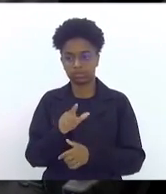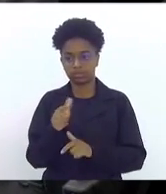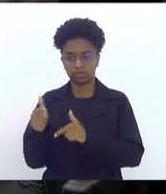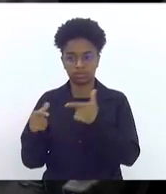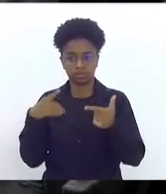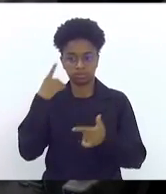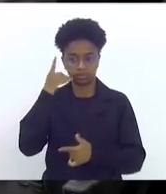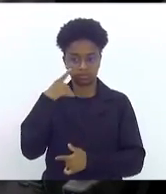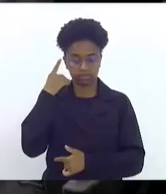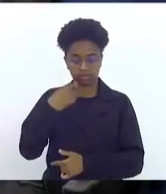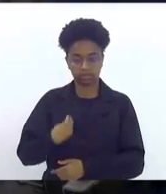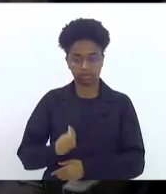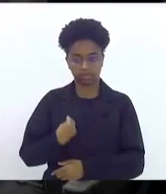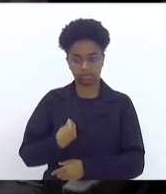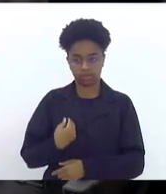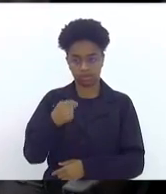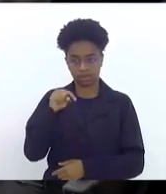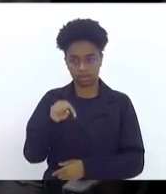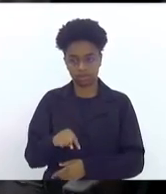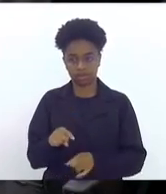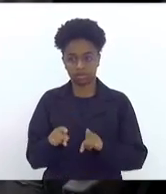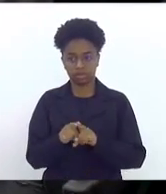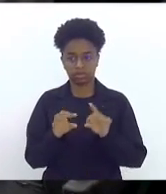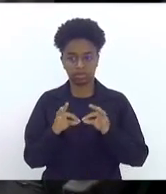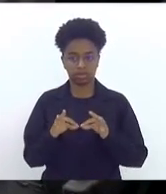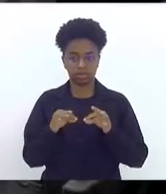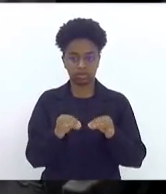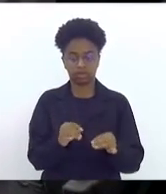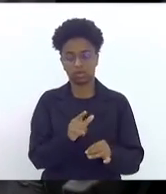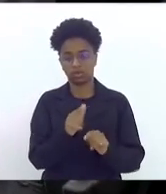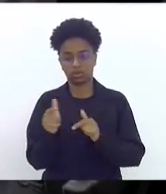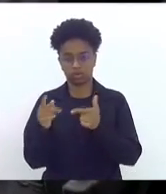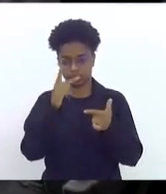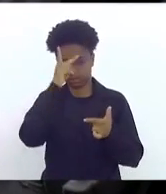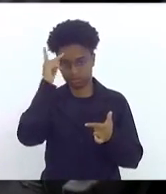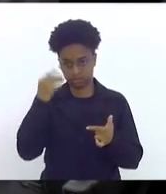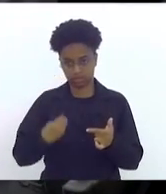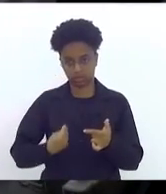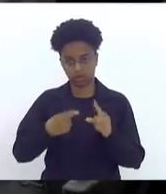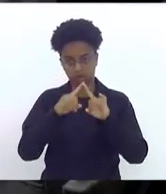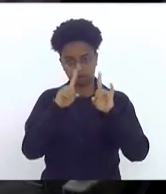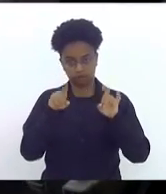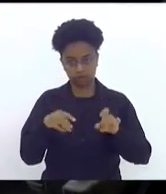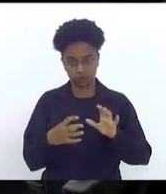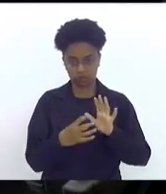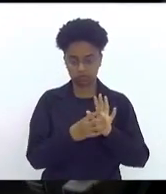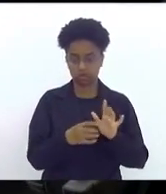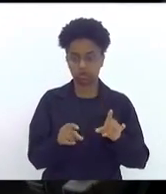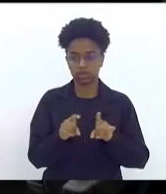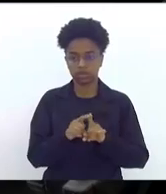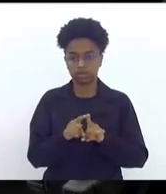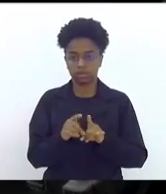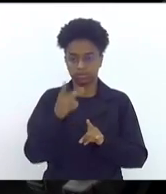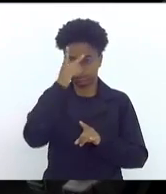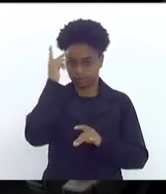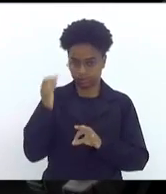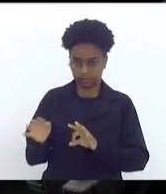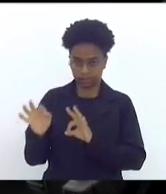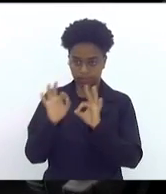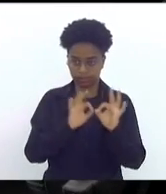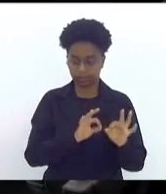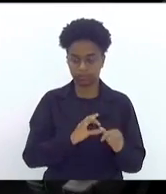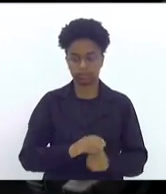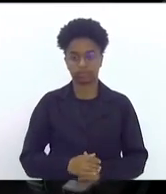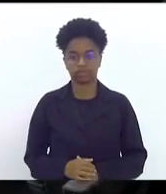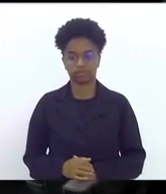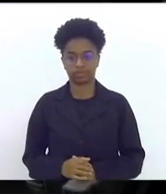demais deputadas presentes, todos os outros presentes aqui, servidores, funcionários, demais ouvintes.